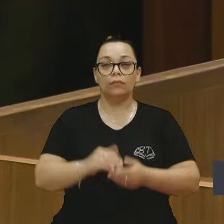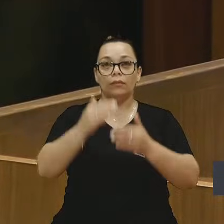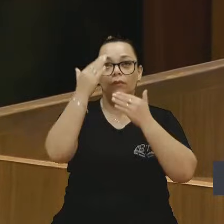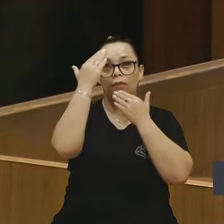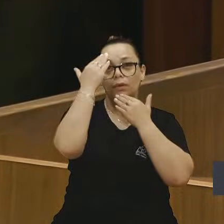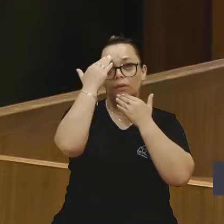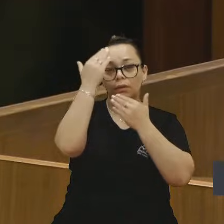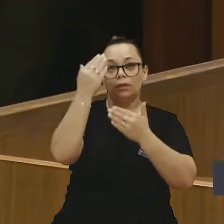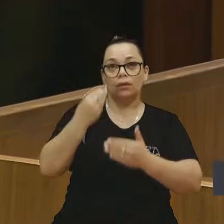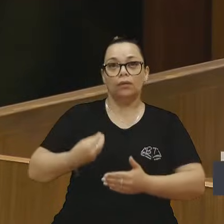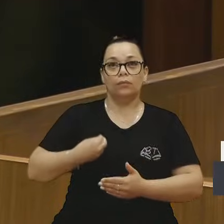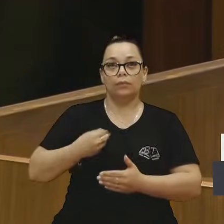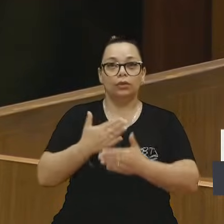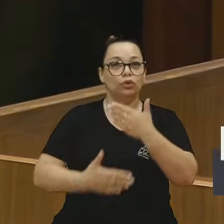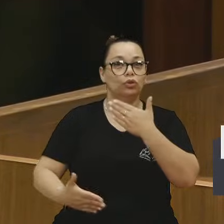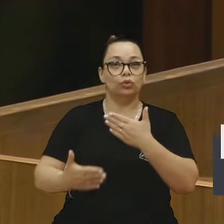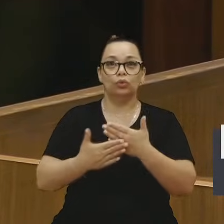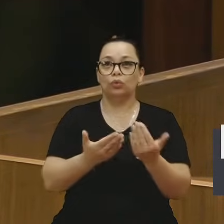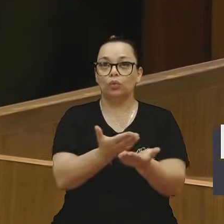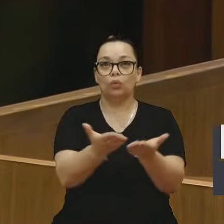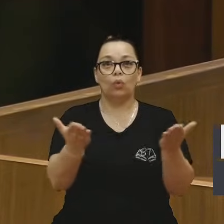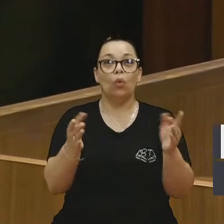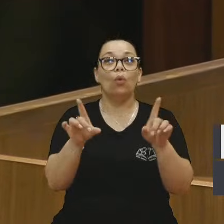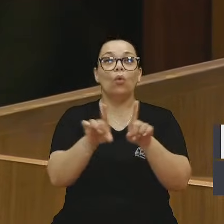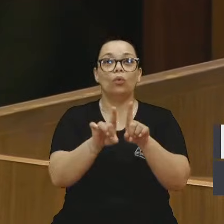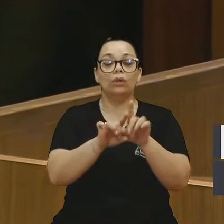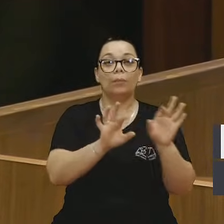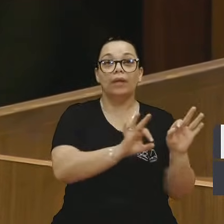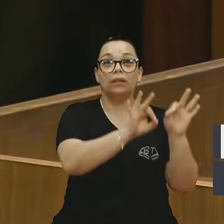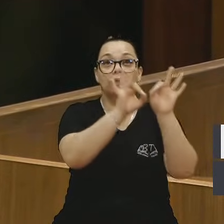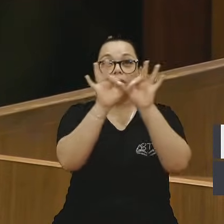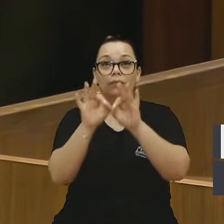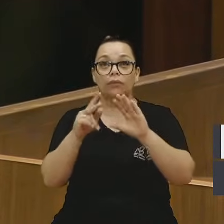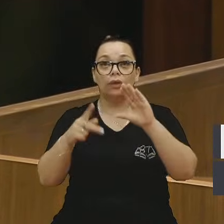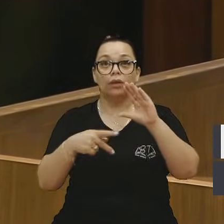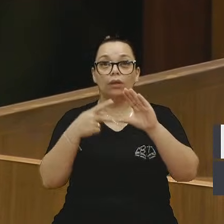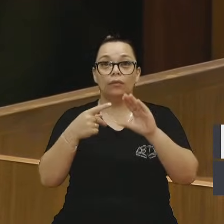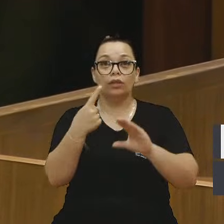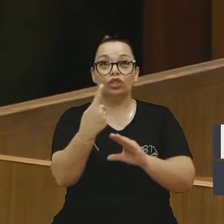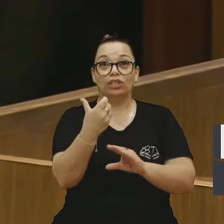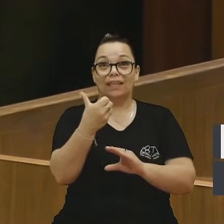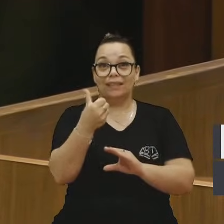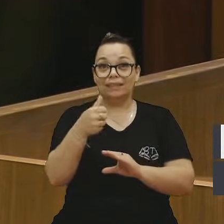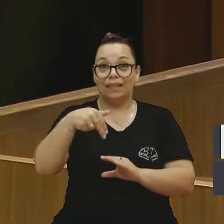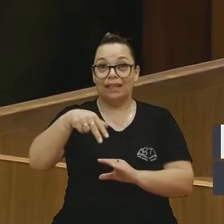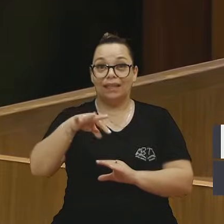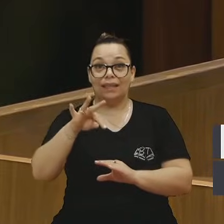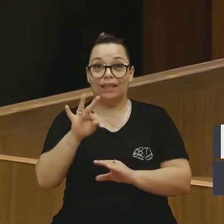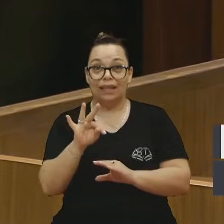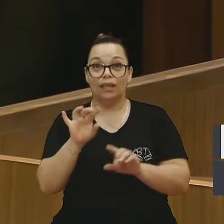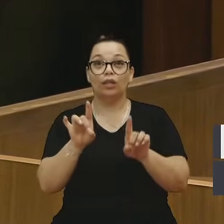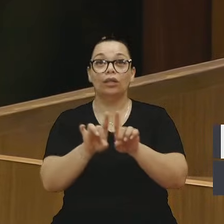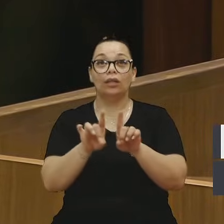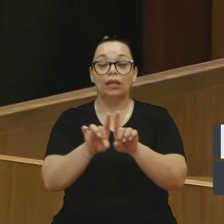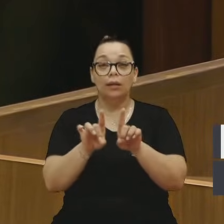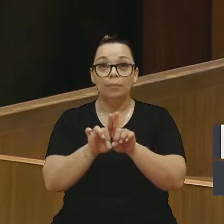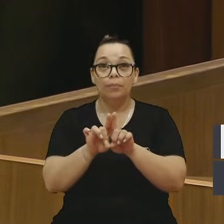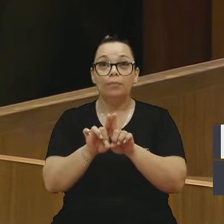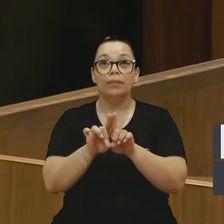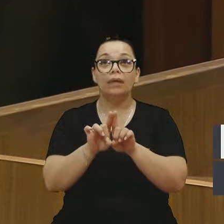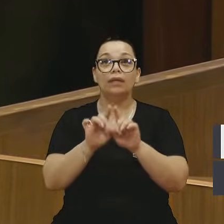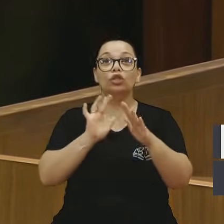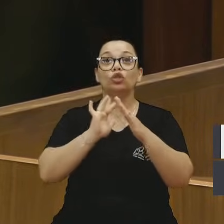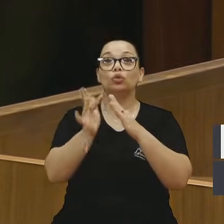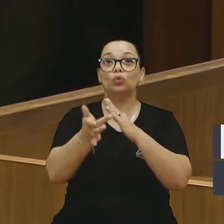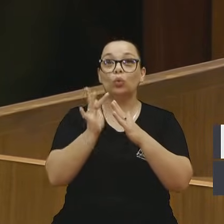Agradecemos a presença de todos, também pela transmissão do canal 16 da Claronet, da TV Câmara Caxias e das